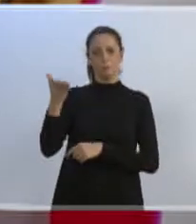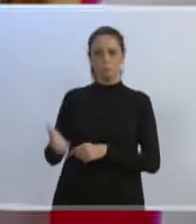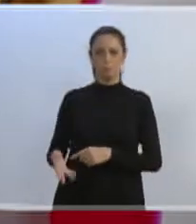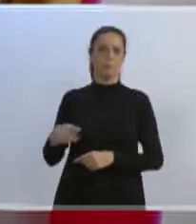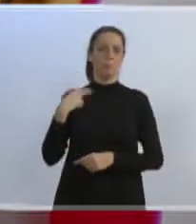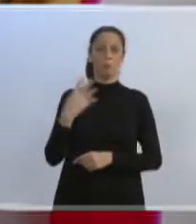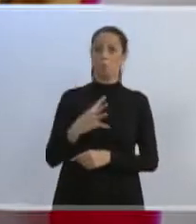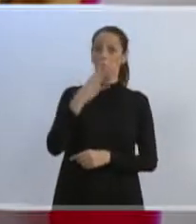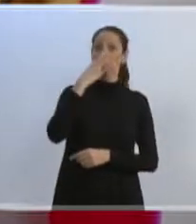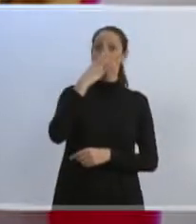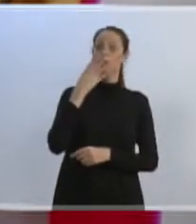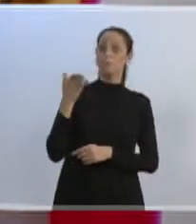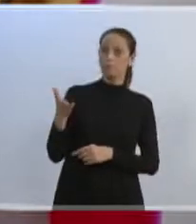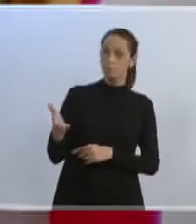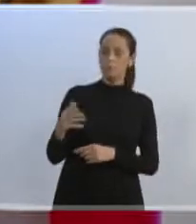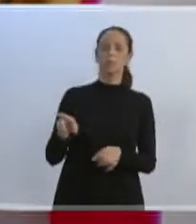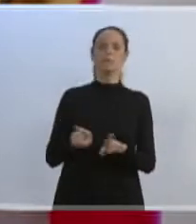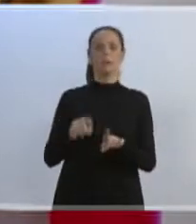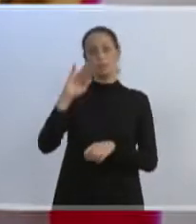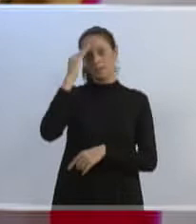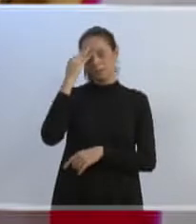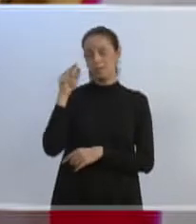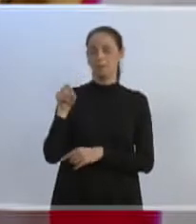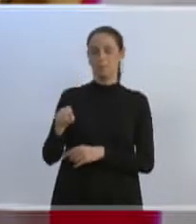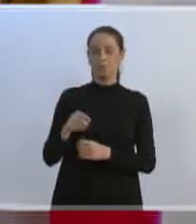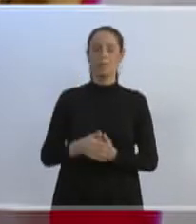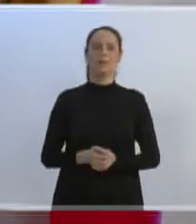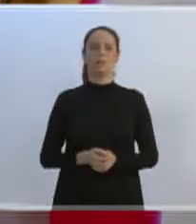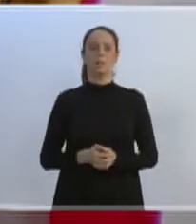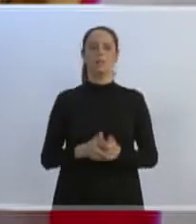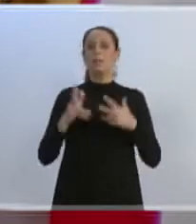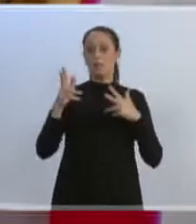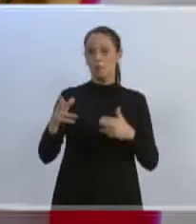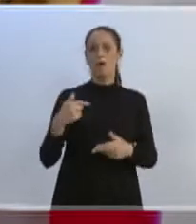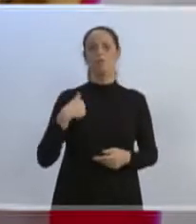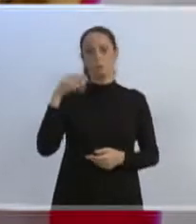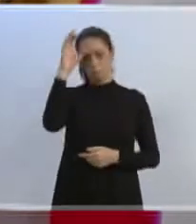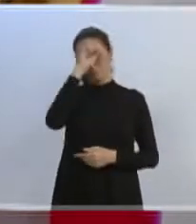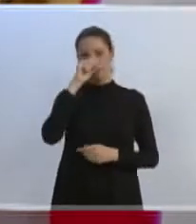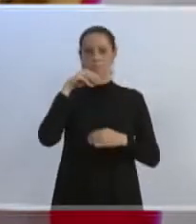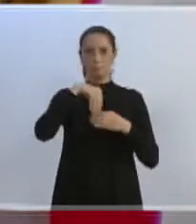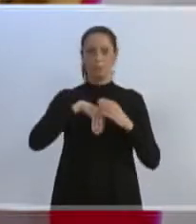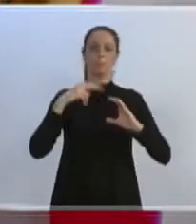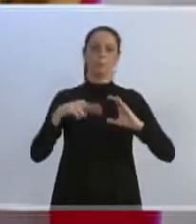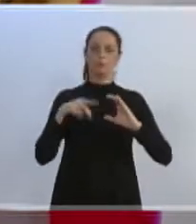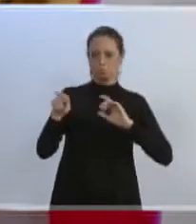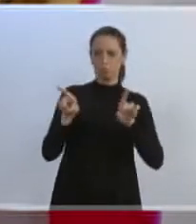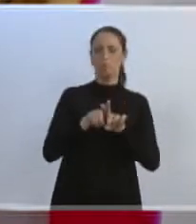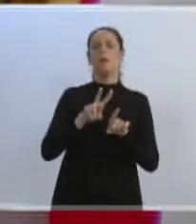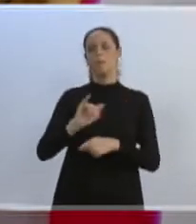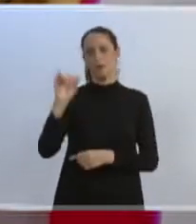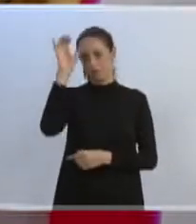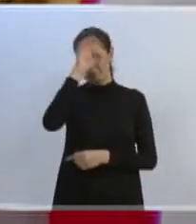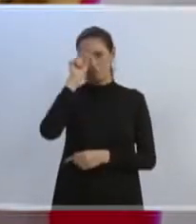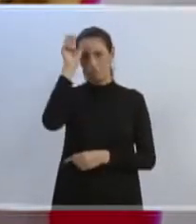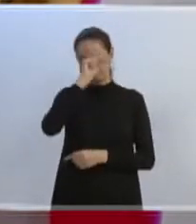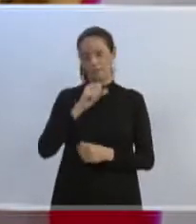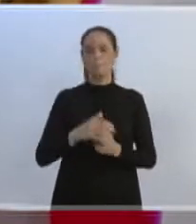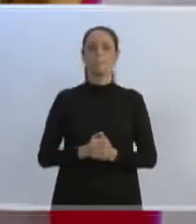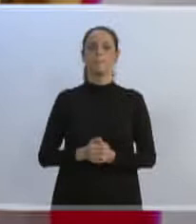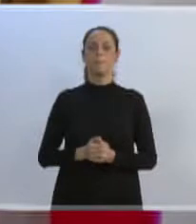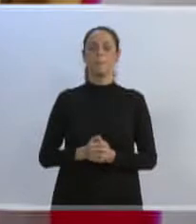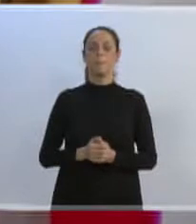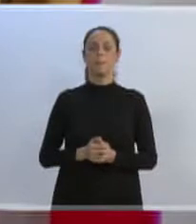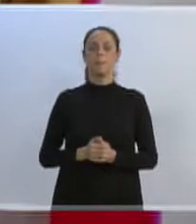que eu admiro e entendo, Vossa Excelência, que, como eu também estou aprendendo muito nessa casa, Vossa Excelência vai aprender muito, né? Usar